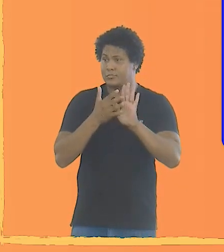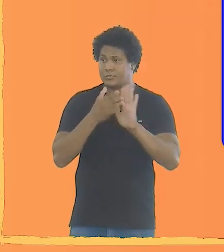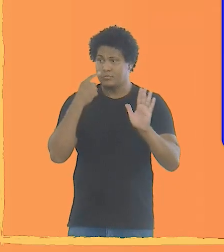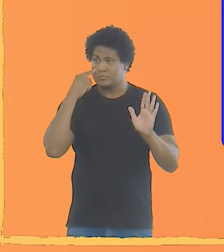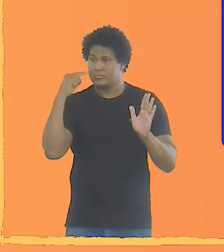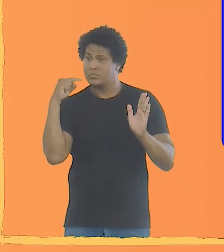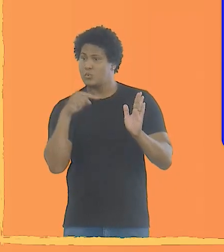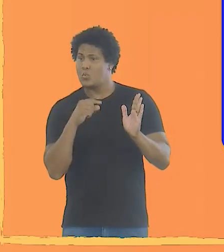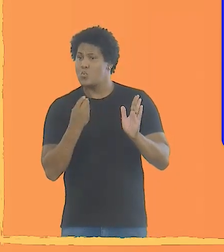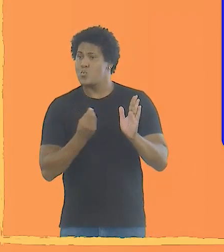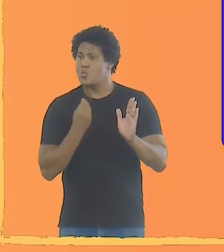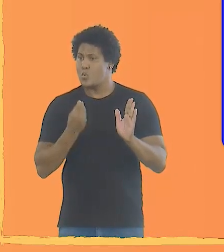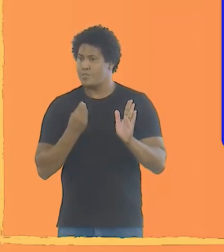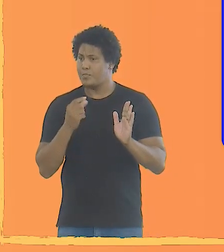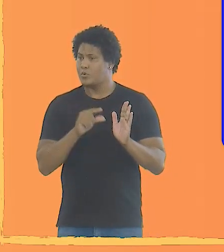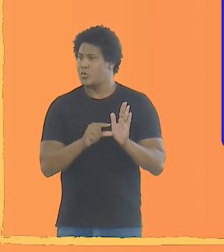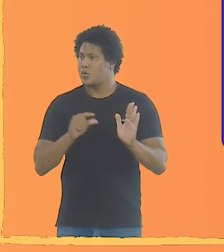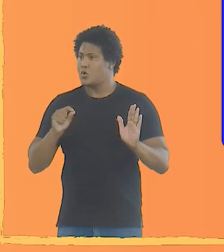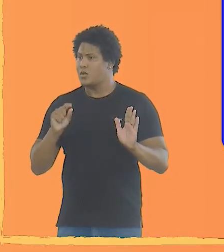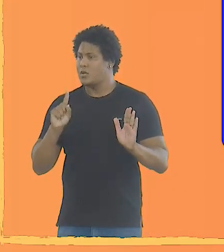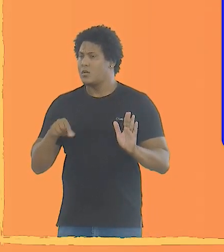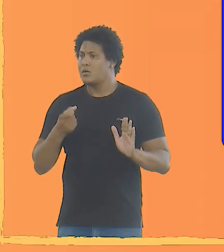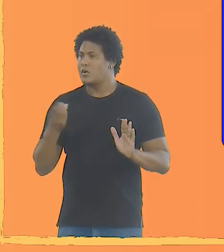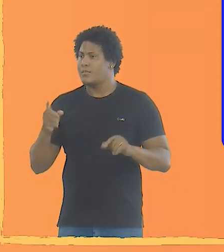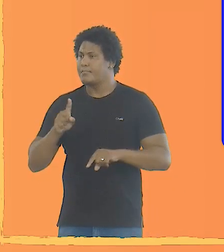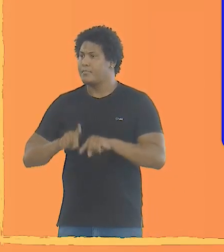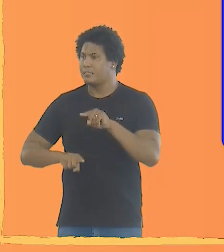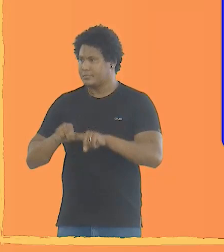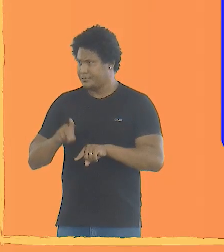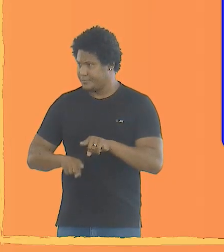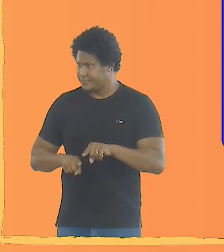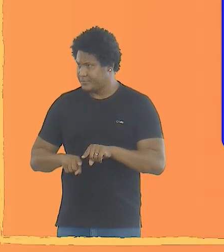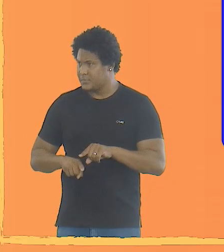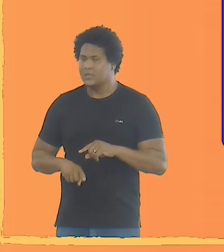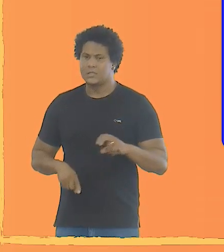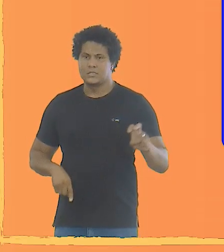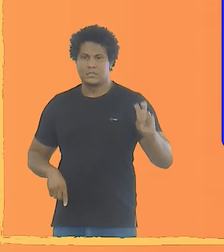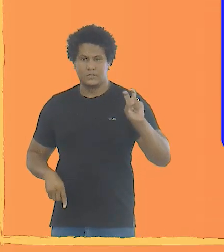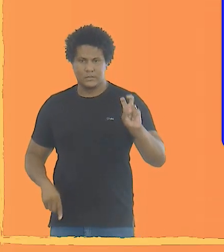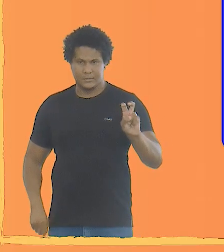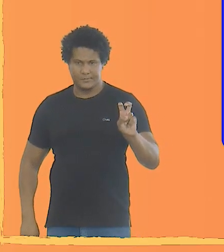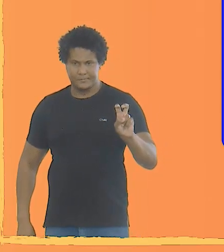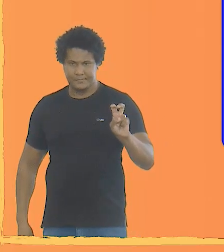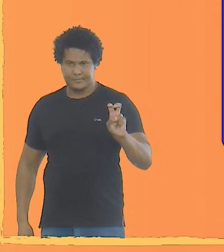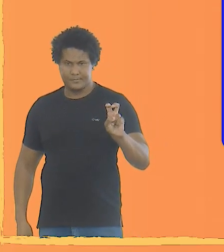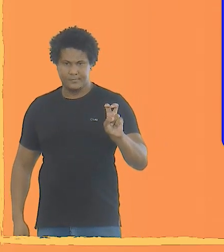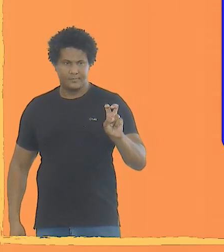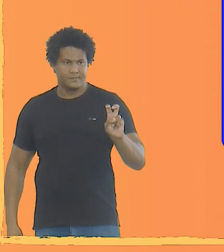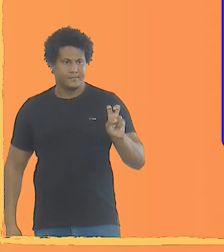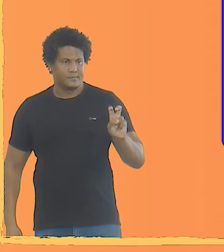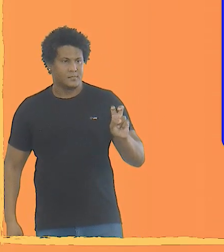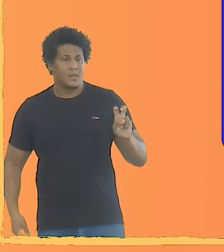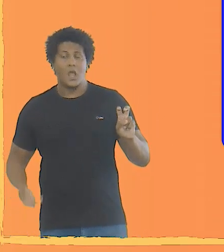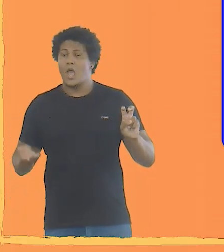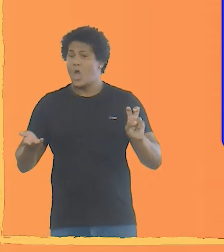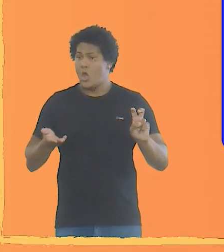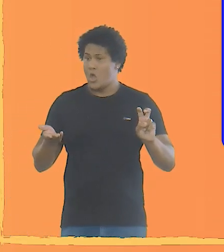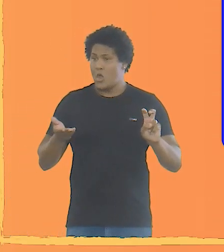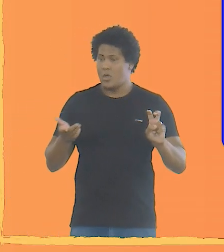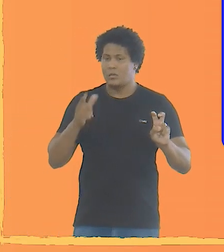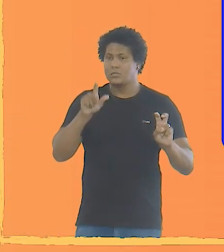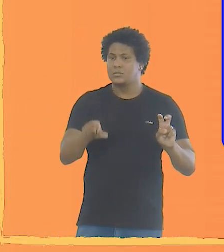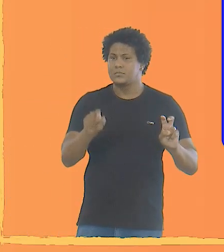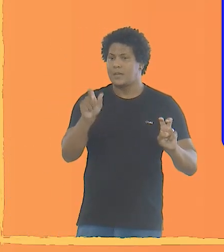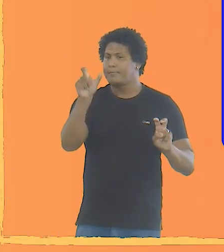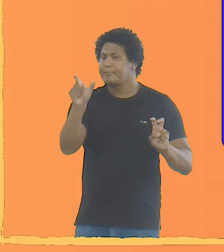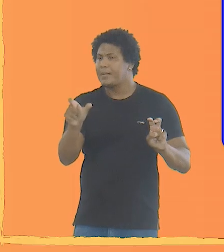para escolher o objeto? Quantas opções são? 5. Agora eu vou escolher o personagem. Quantas opções eu